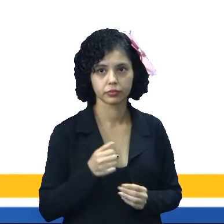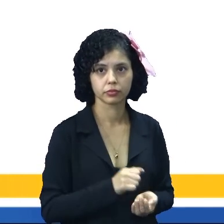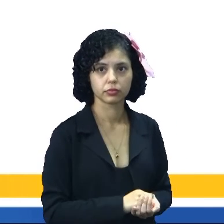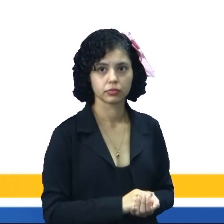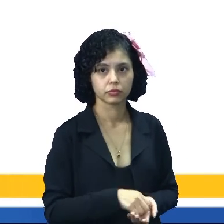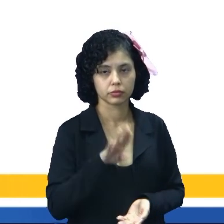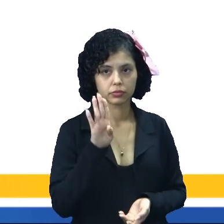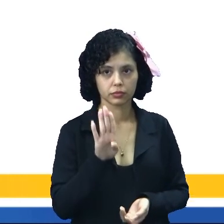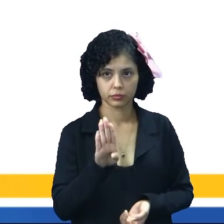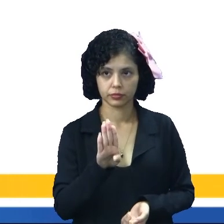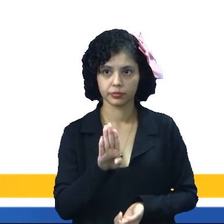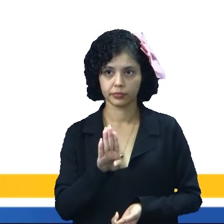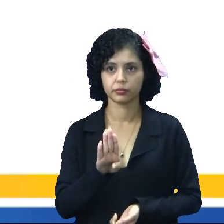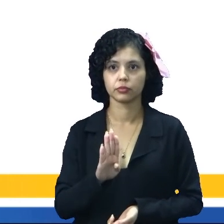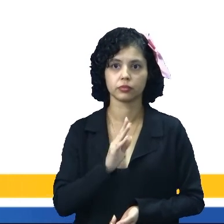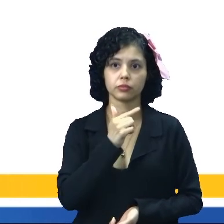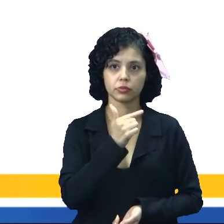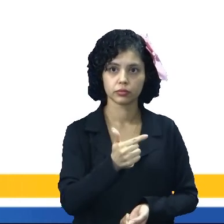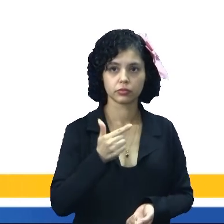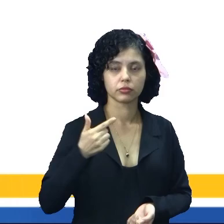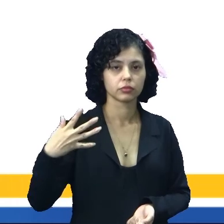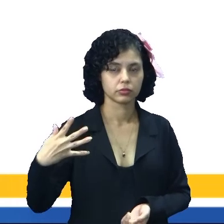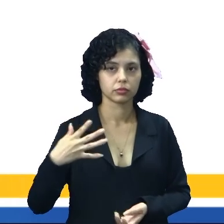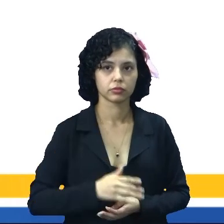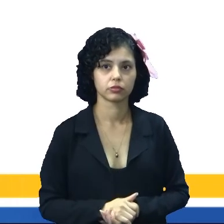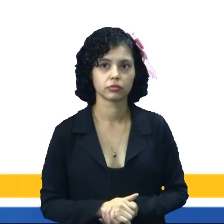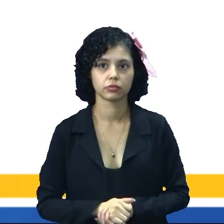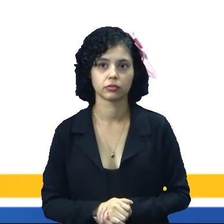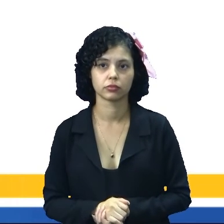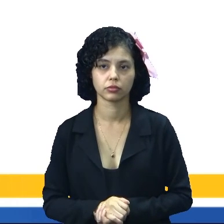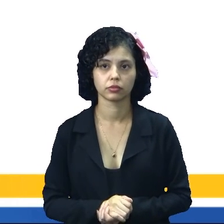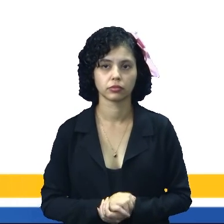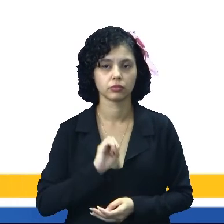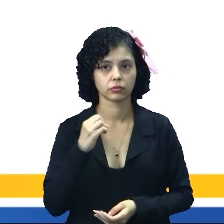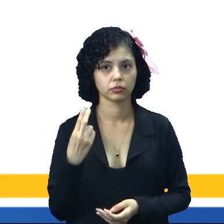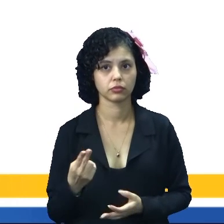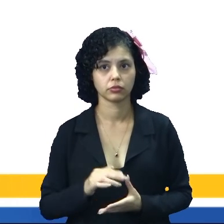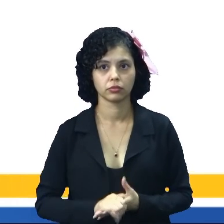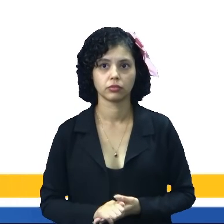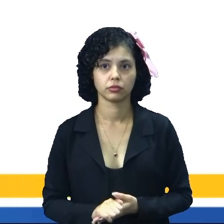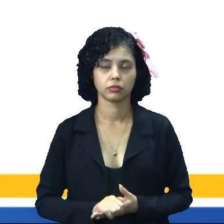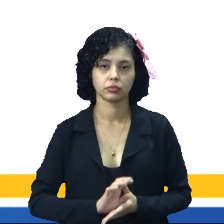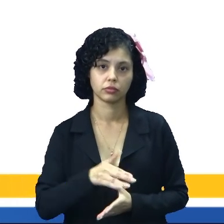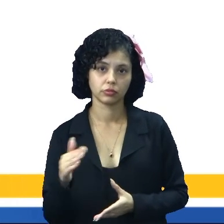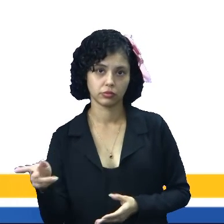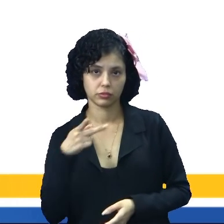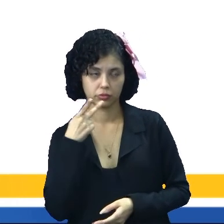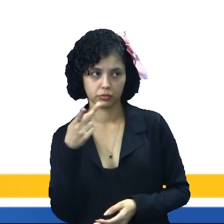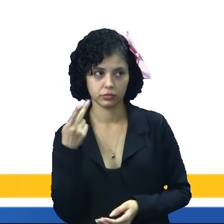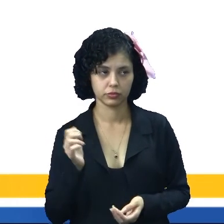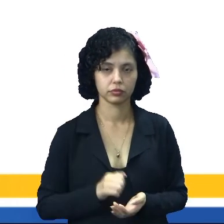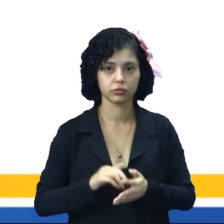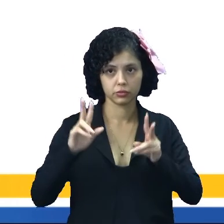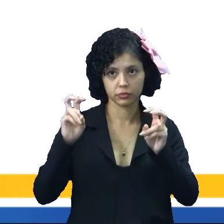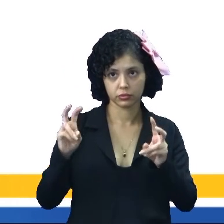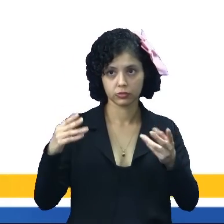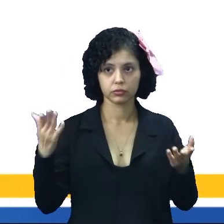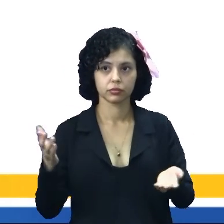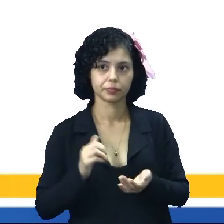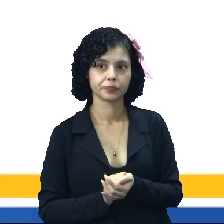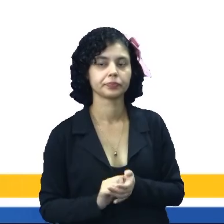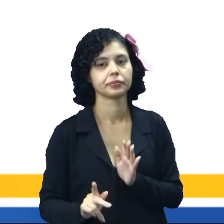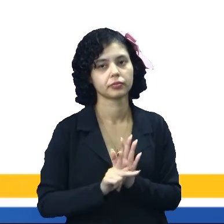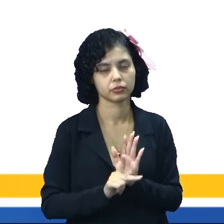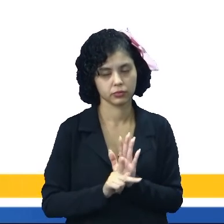tem as funções, né, que tem as características do ácido, vai ser a 2 e a 4. Ou seja, né, Quando a gente fala aí a respeito dele, né,